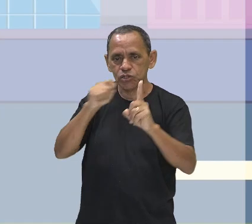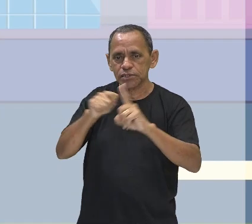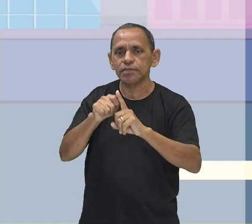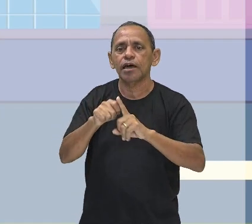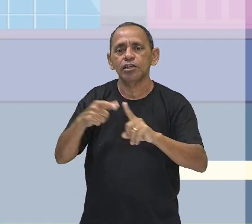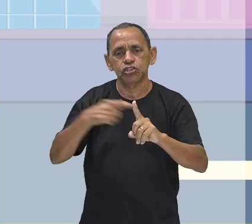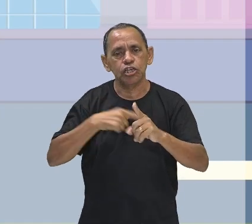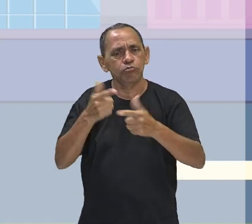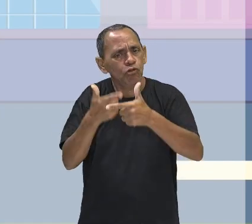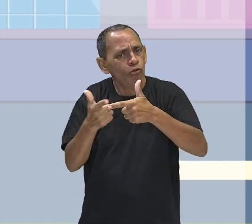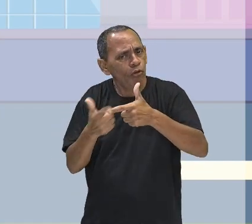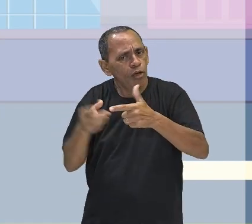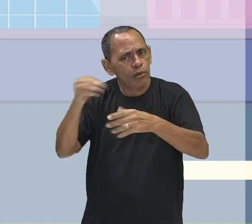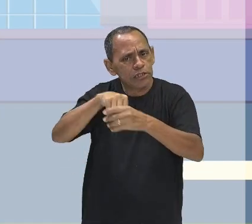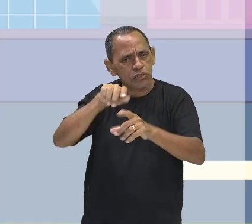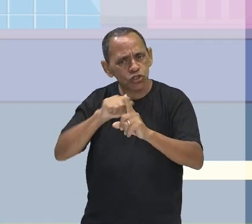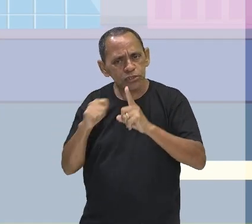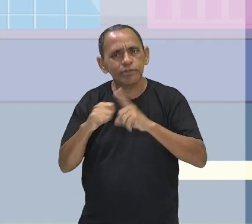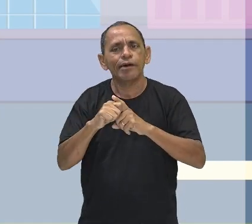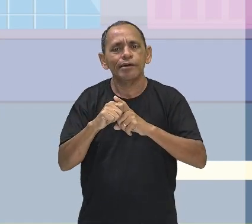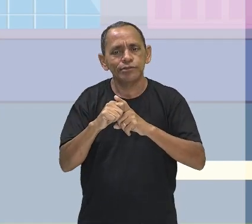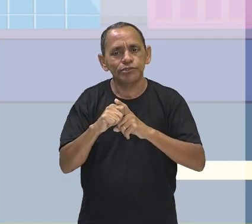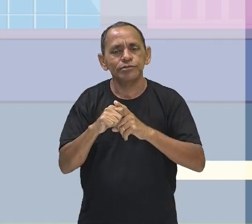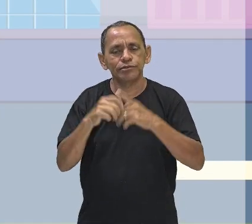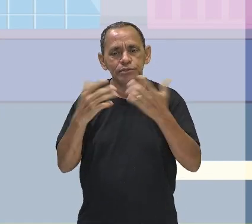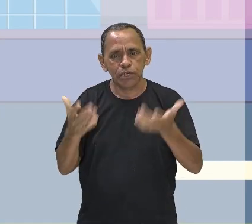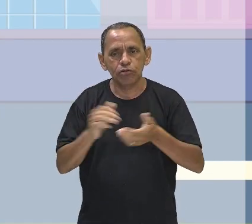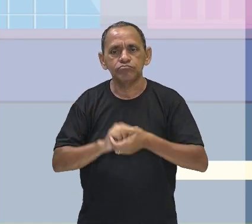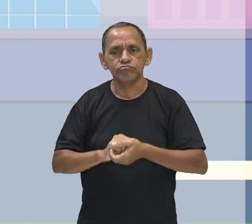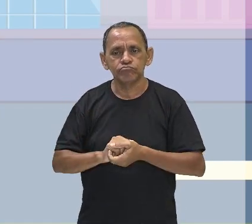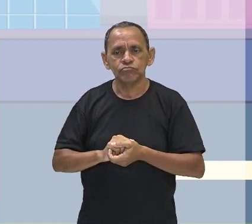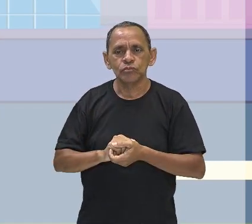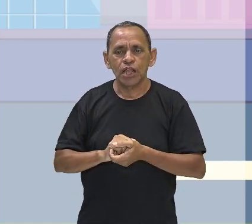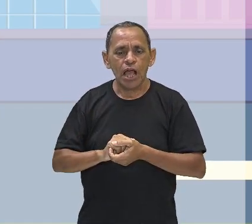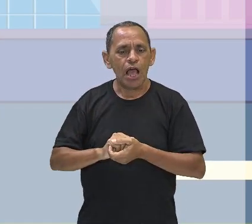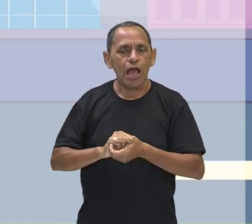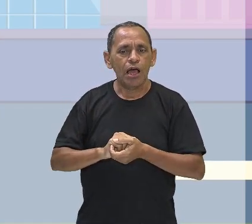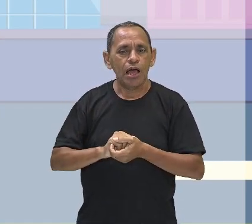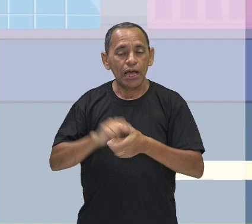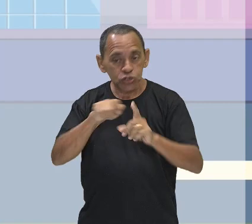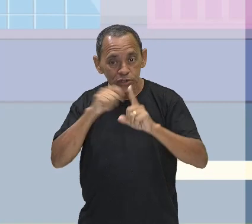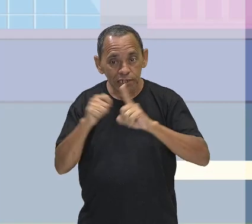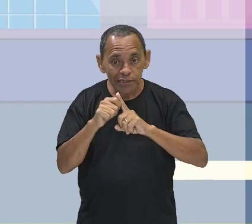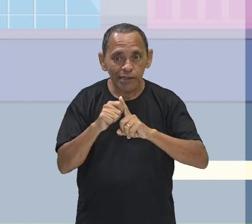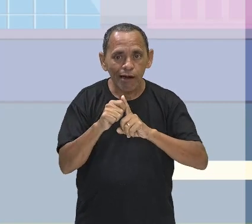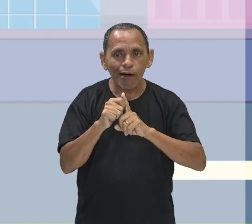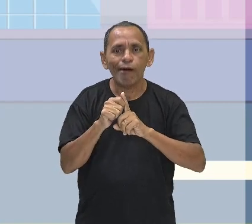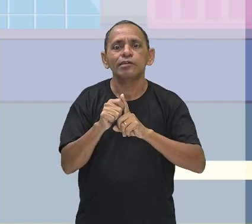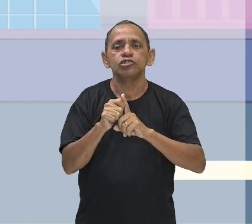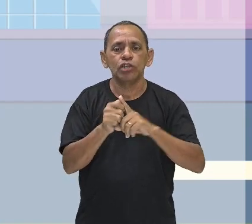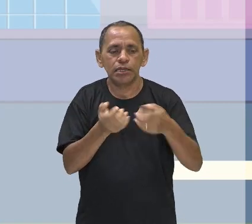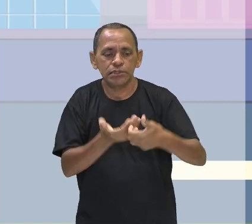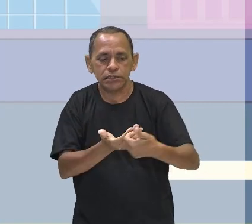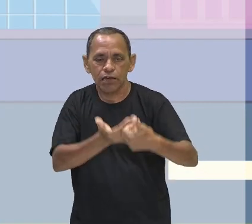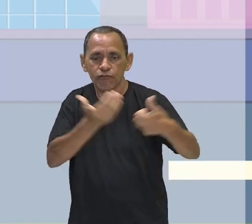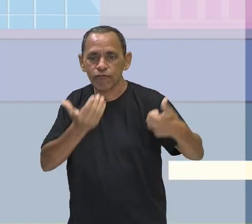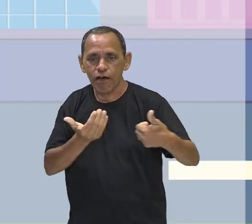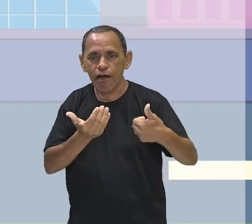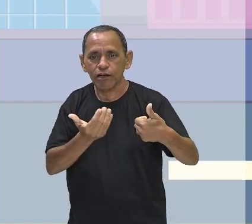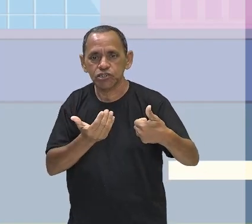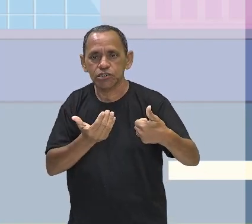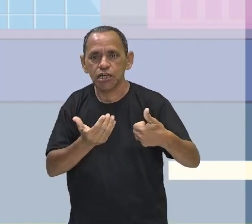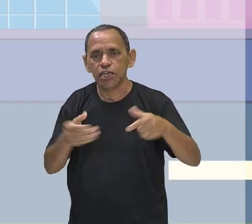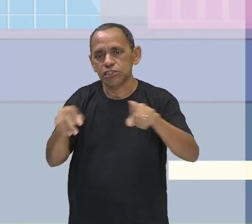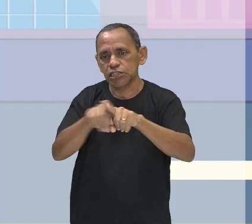que causa algum problema, a sociedade se desequilibra. E Durkheim vai dizer que aquela sociedade está